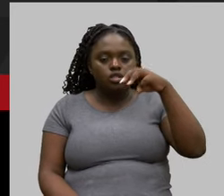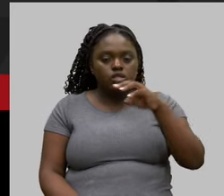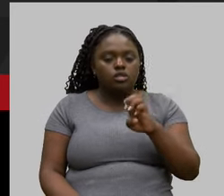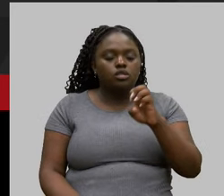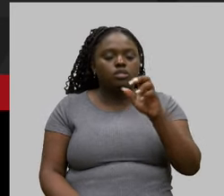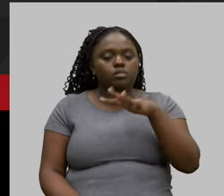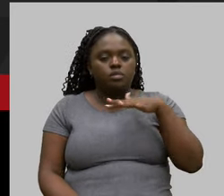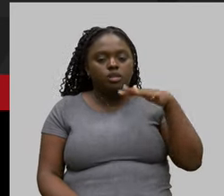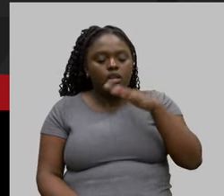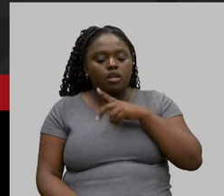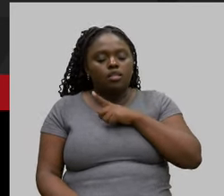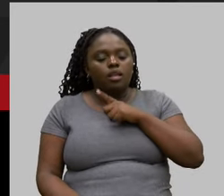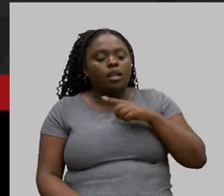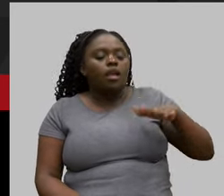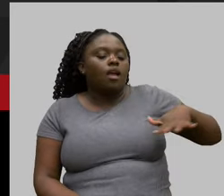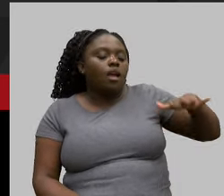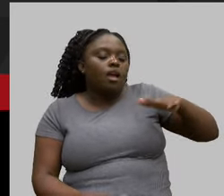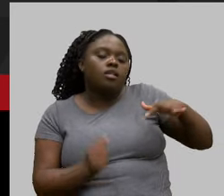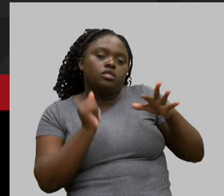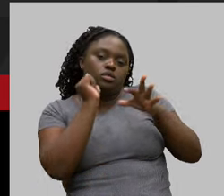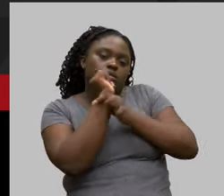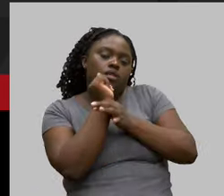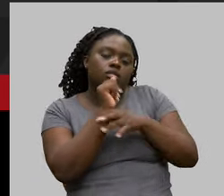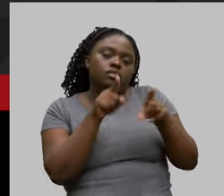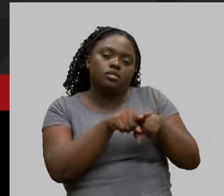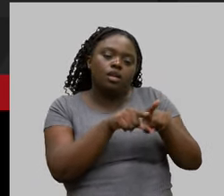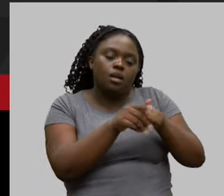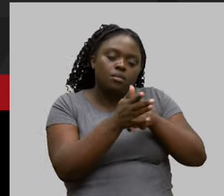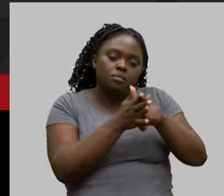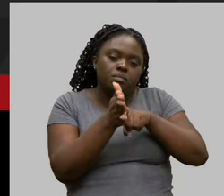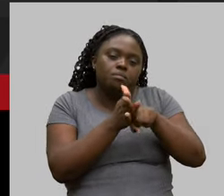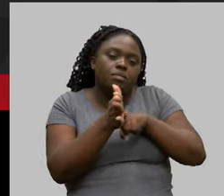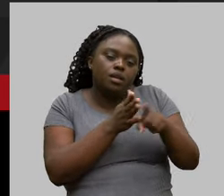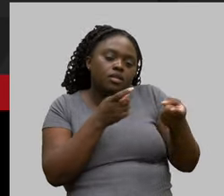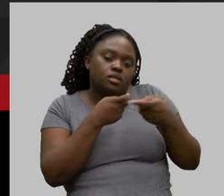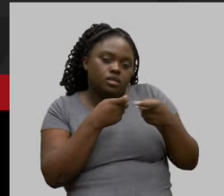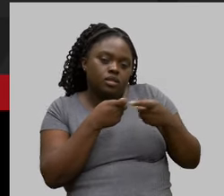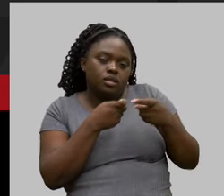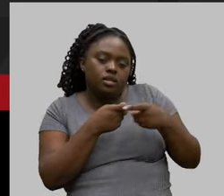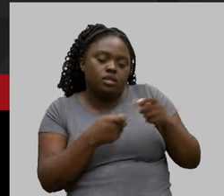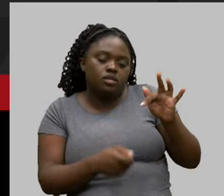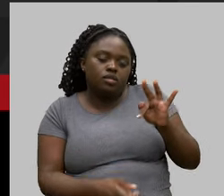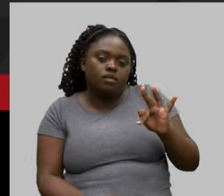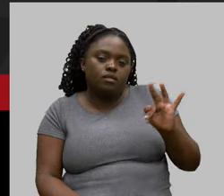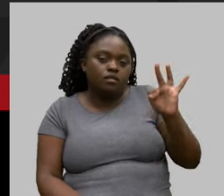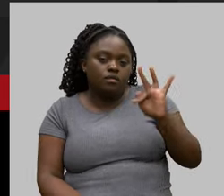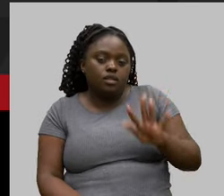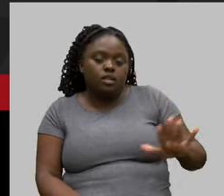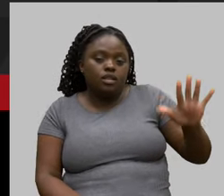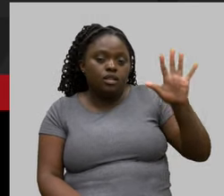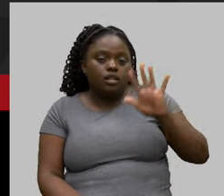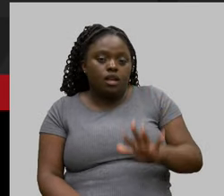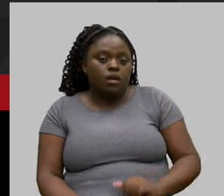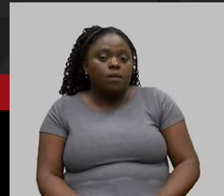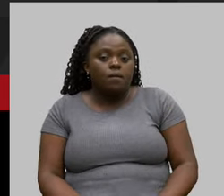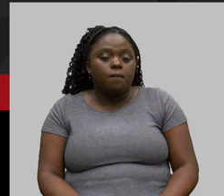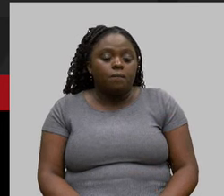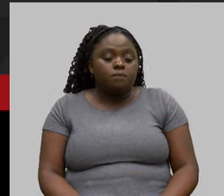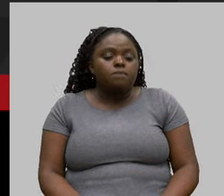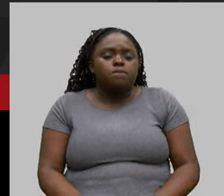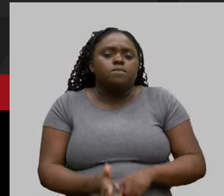segurança ocupacional temos a perícia médica Federal a perícia do INSS na verdade não é do INSS a perícia